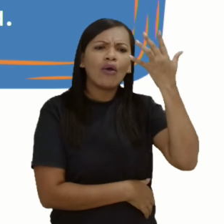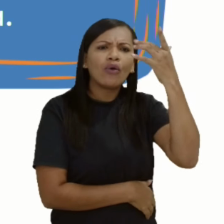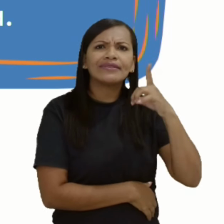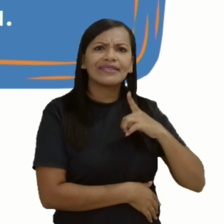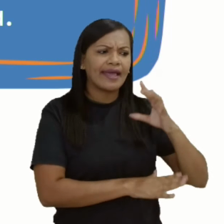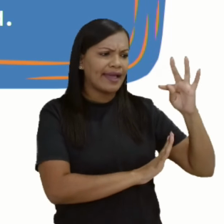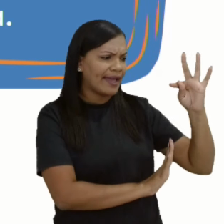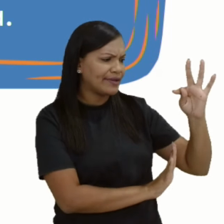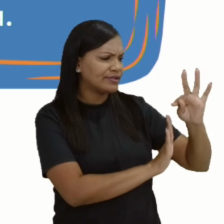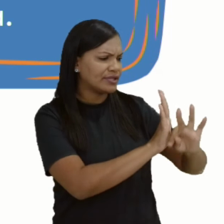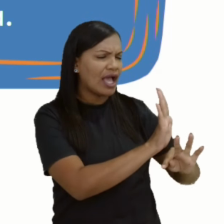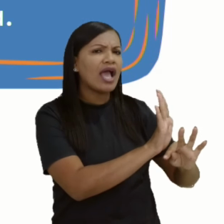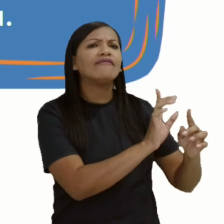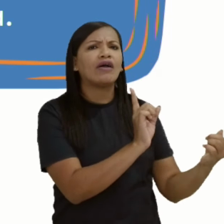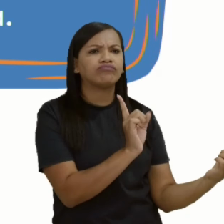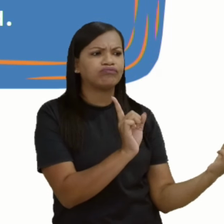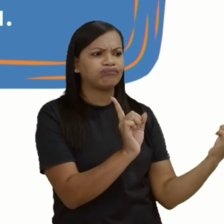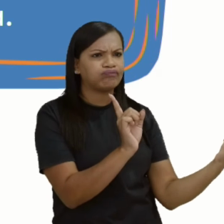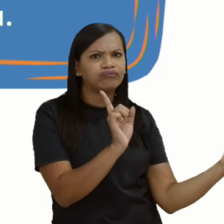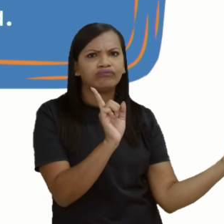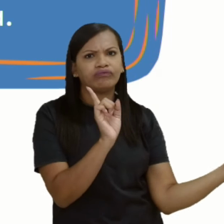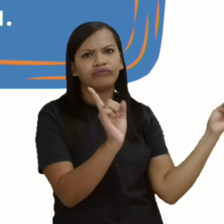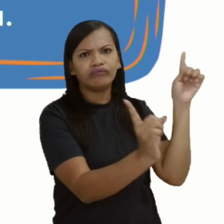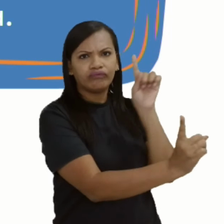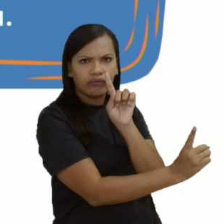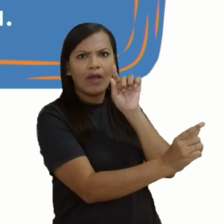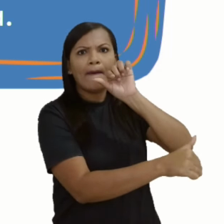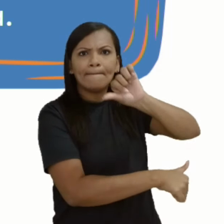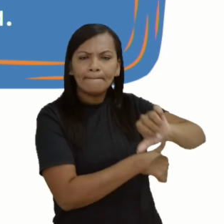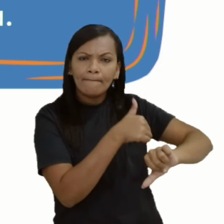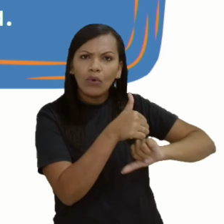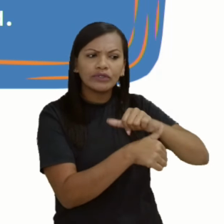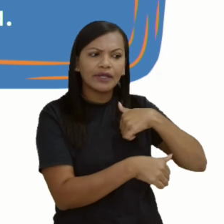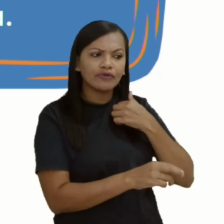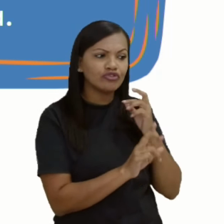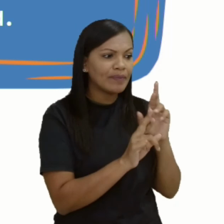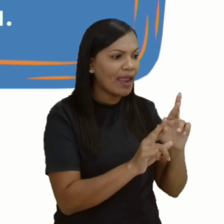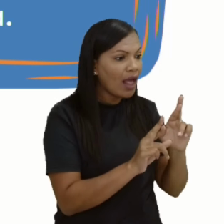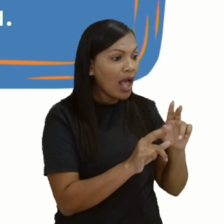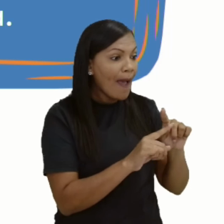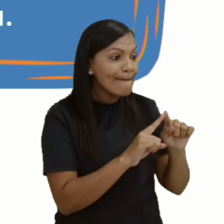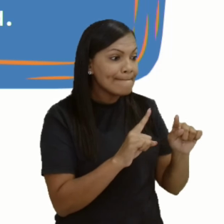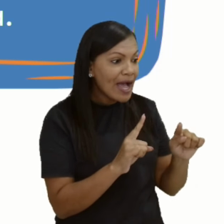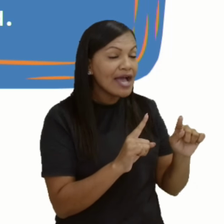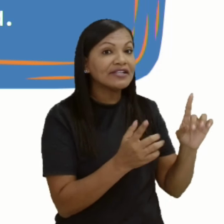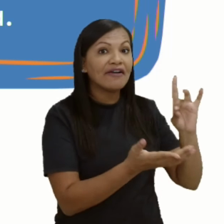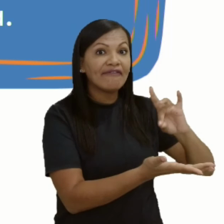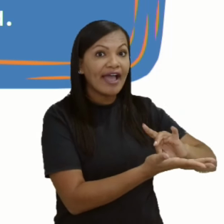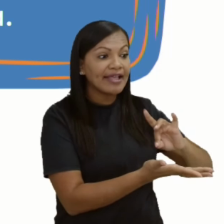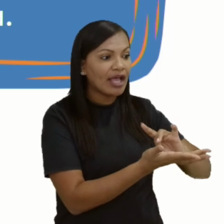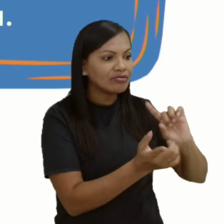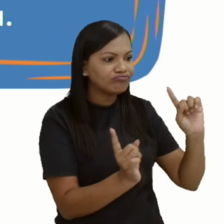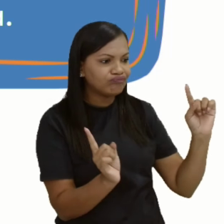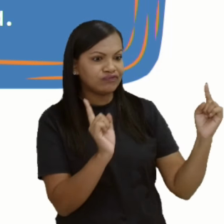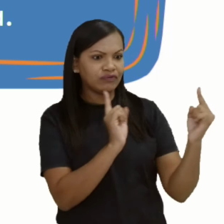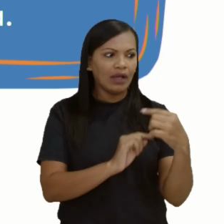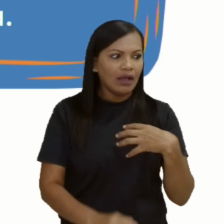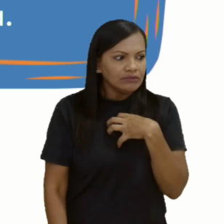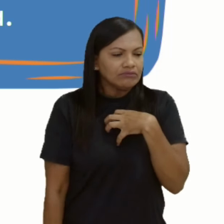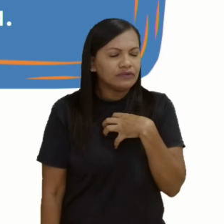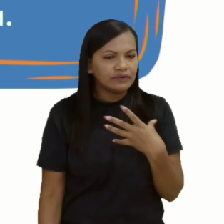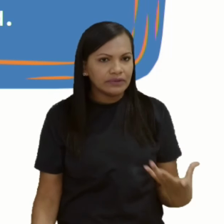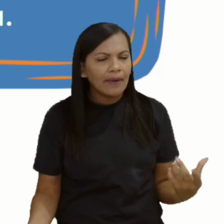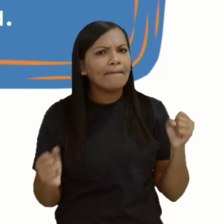texto faz o contrário do que a gente espera. E isso pode fazer rir, pode fazer refletir